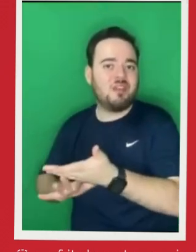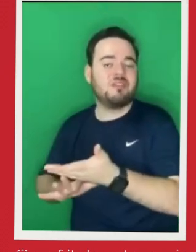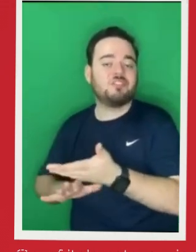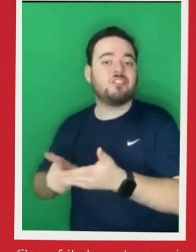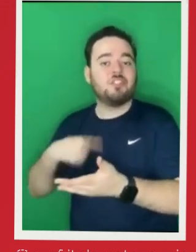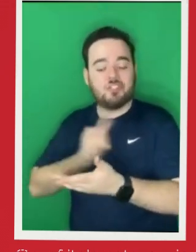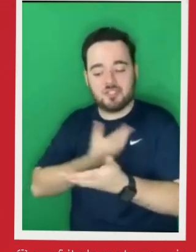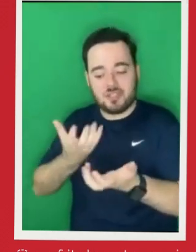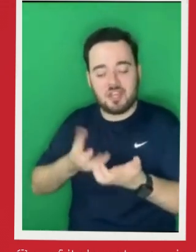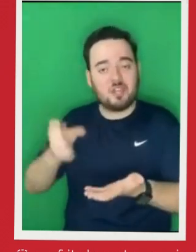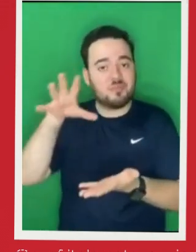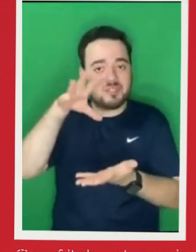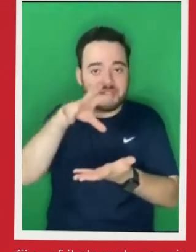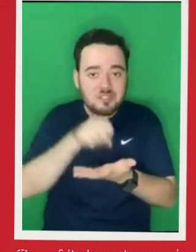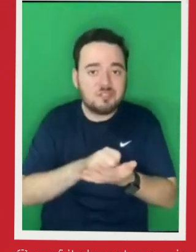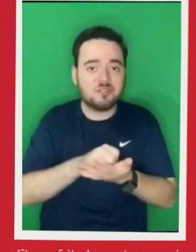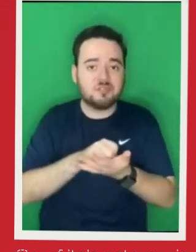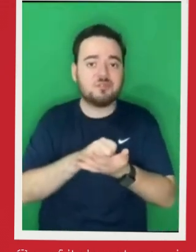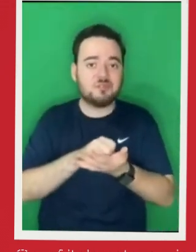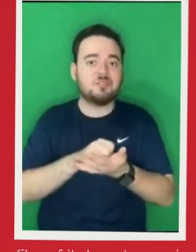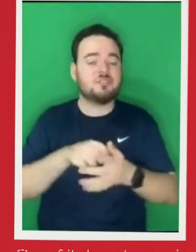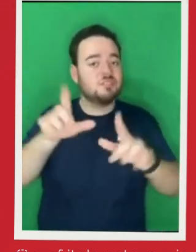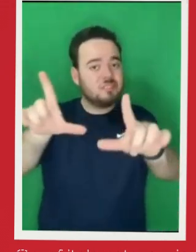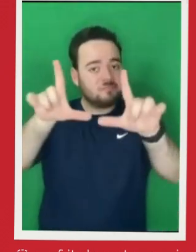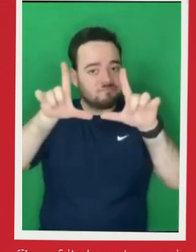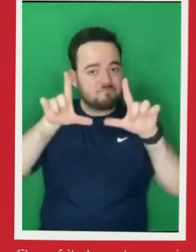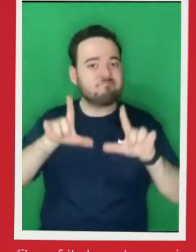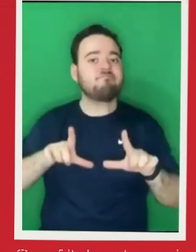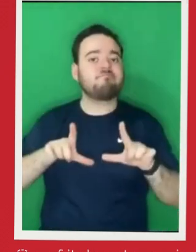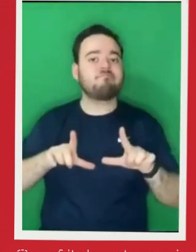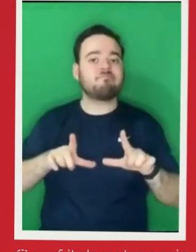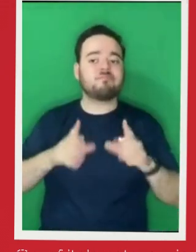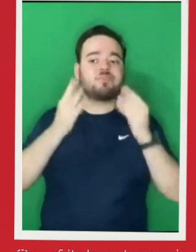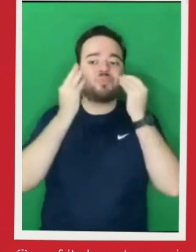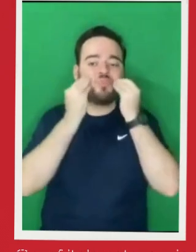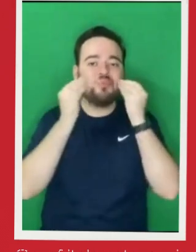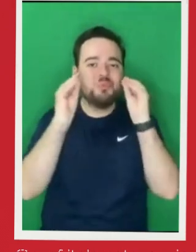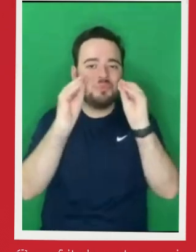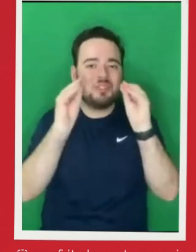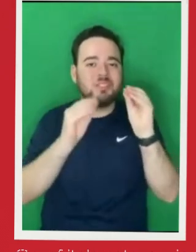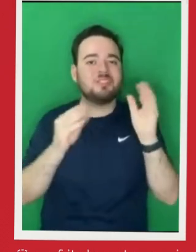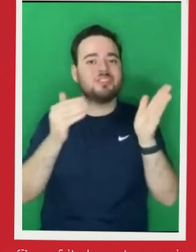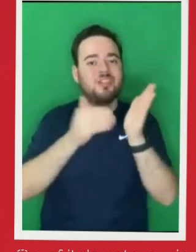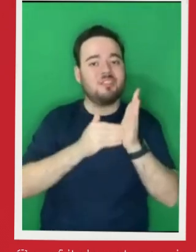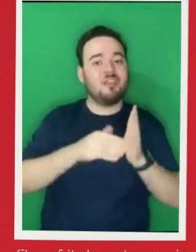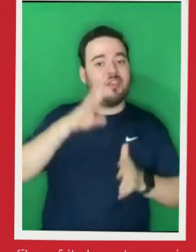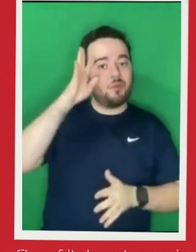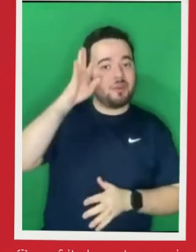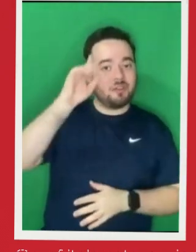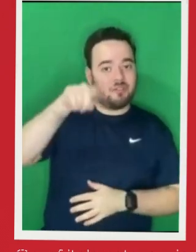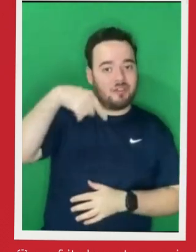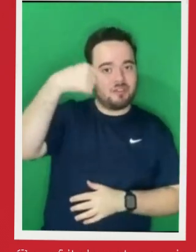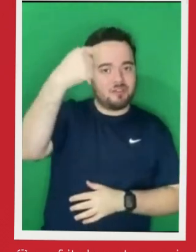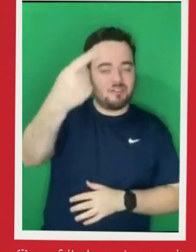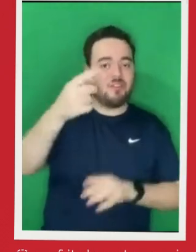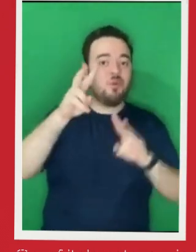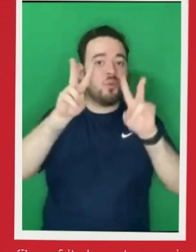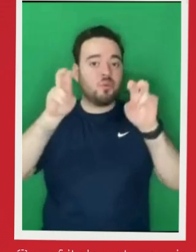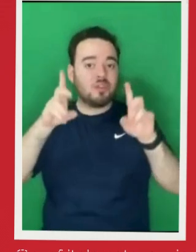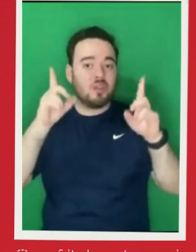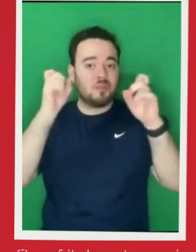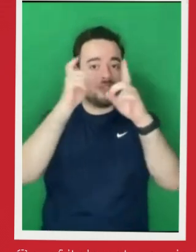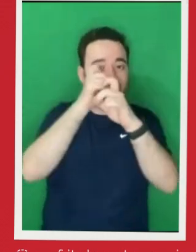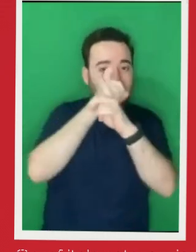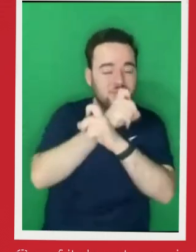pessoas inscritas e as pessoas com os diplomas. Um beijo, até quarta-feira que vem. Quarta-feira que vem é um tema difícil, que são